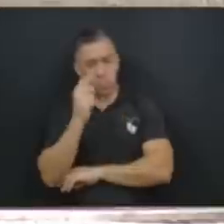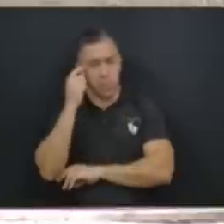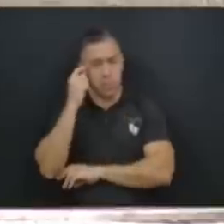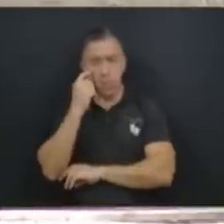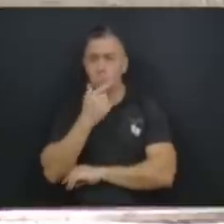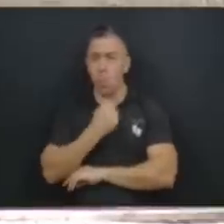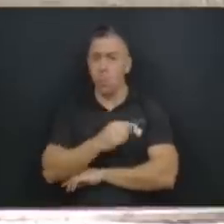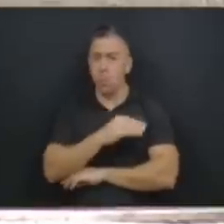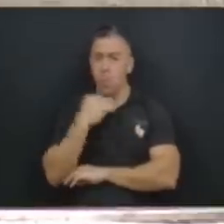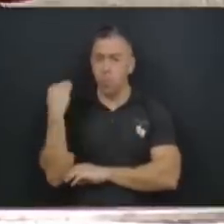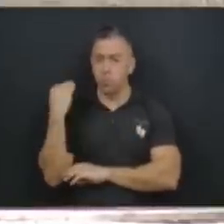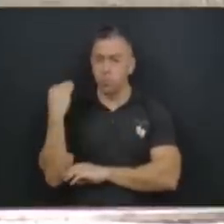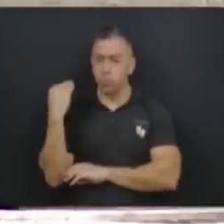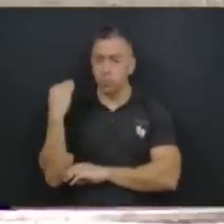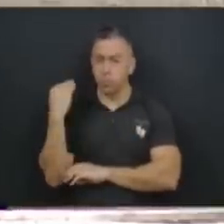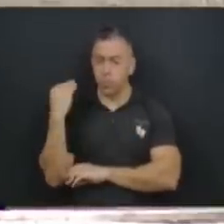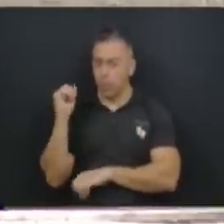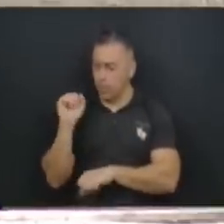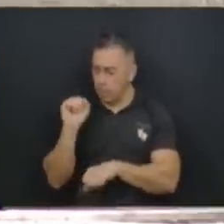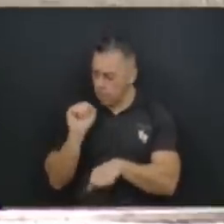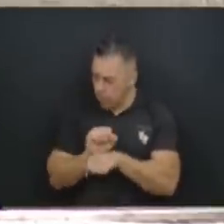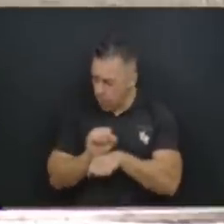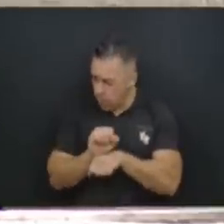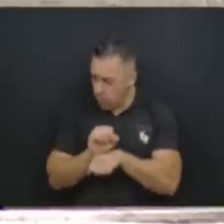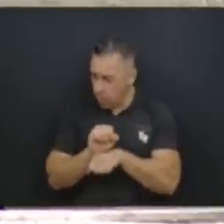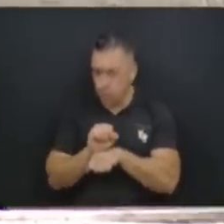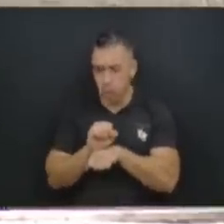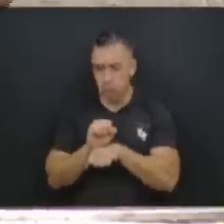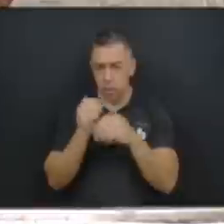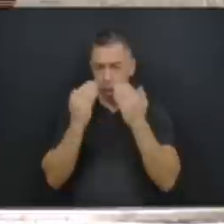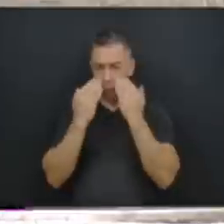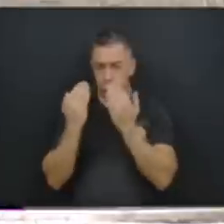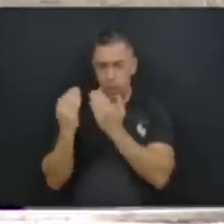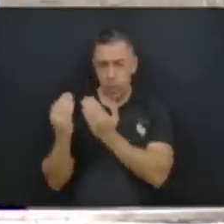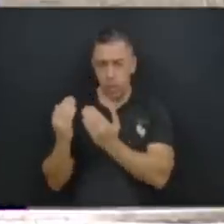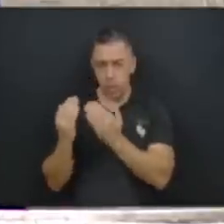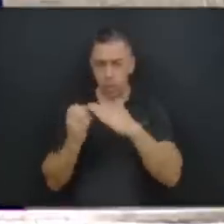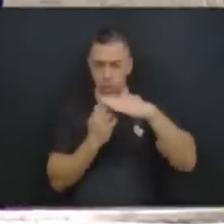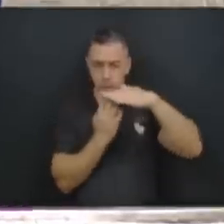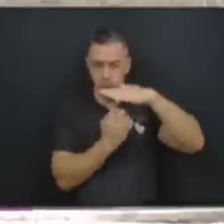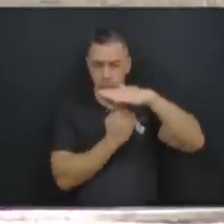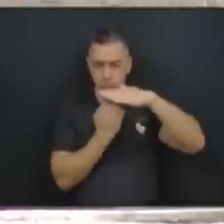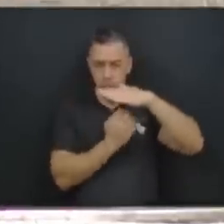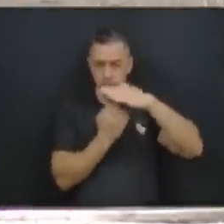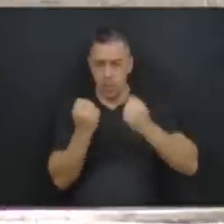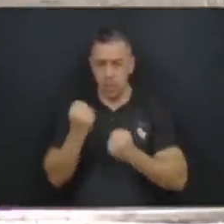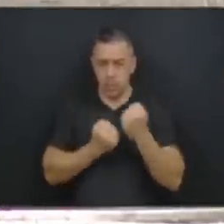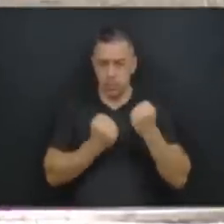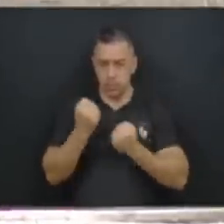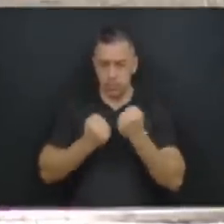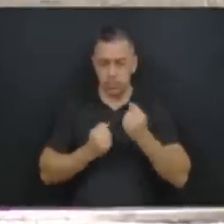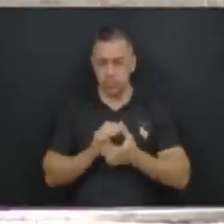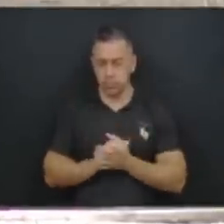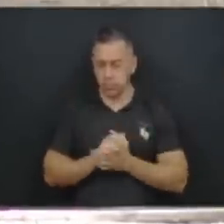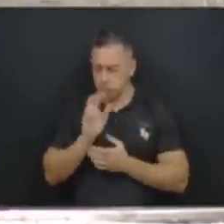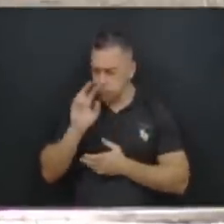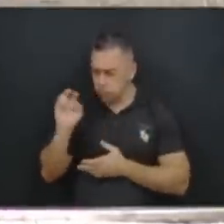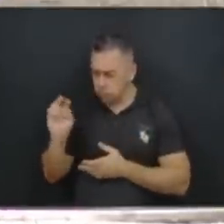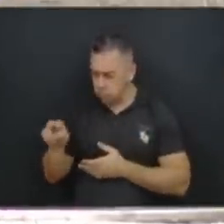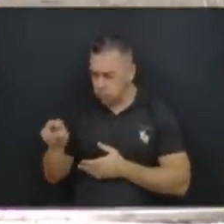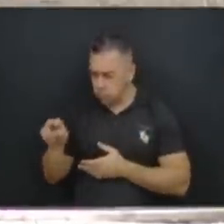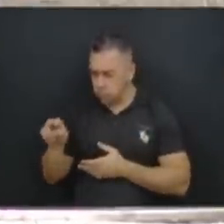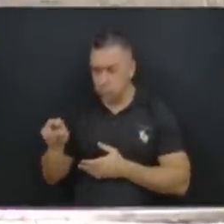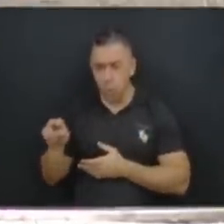morto e pare o carro ali em frente à empresa de veículos e fui eu olhei